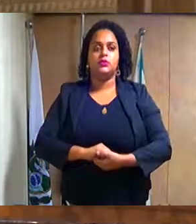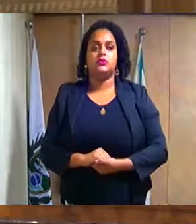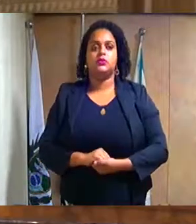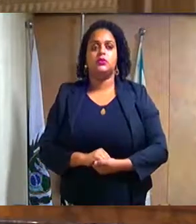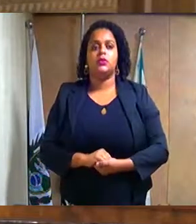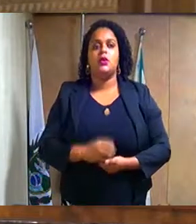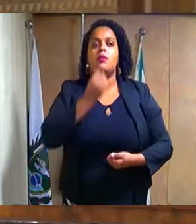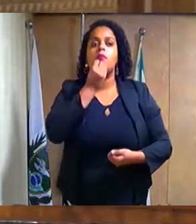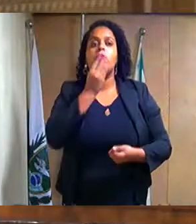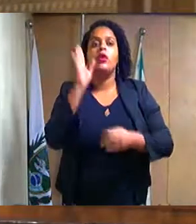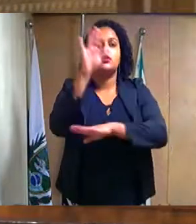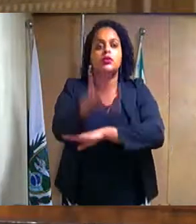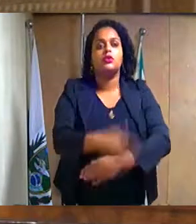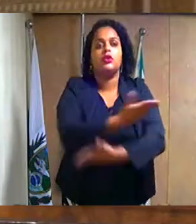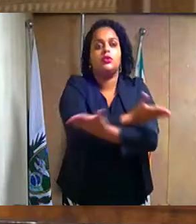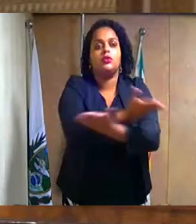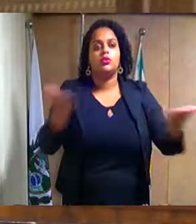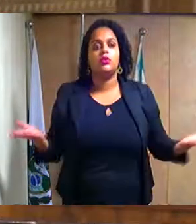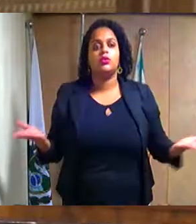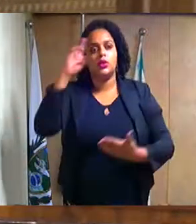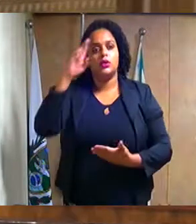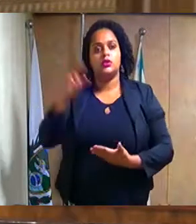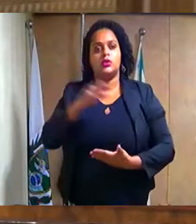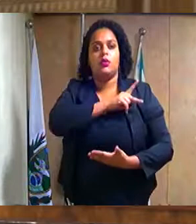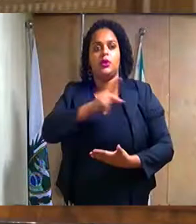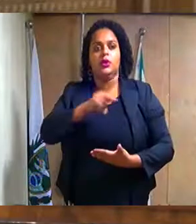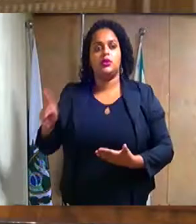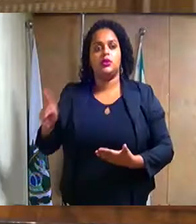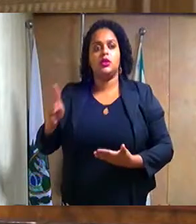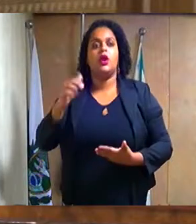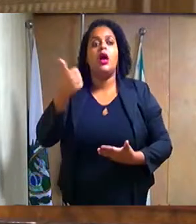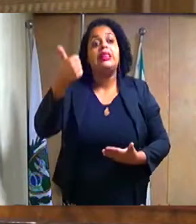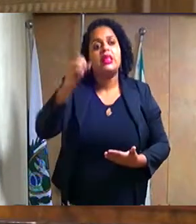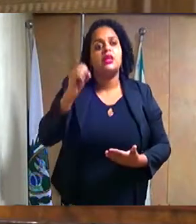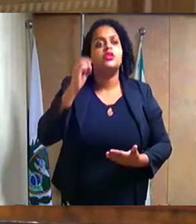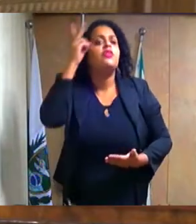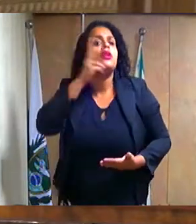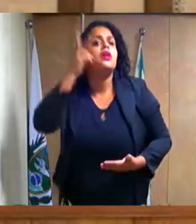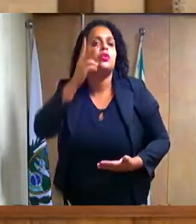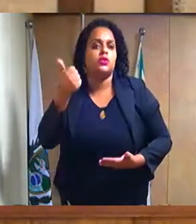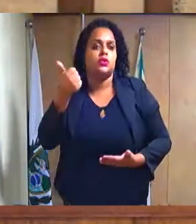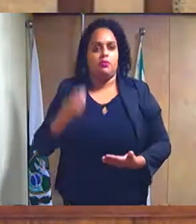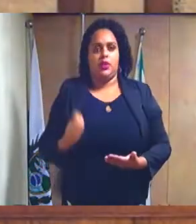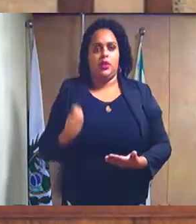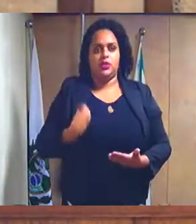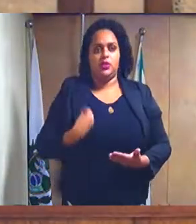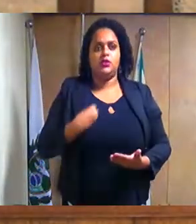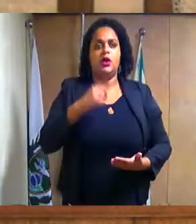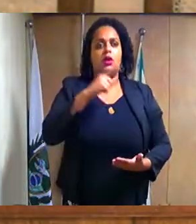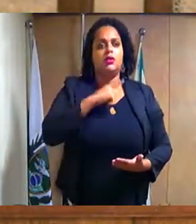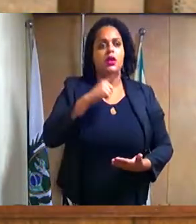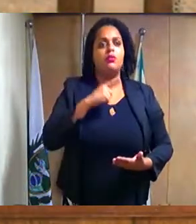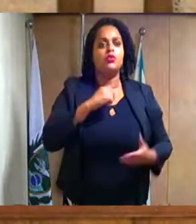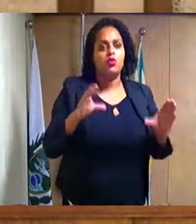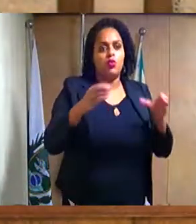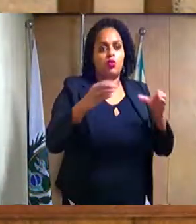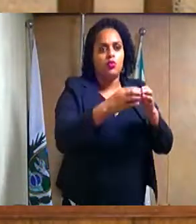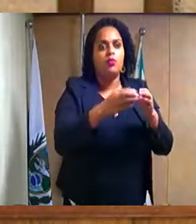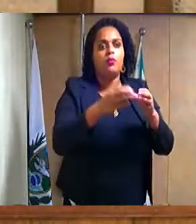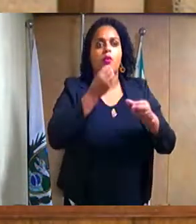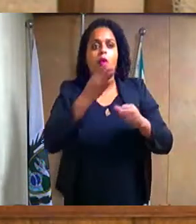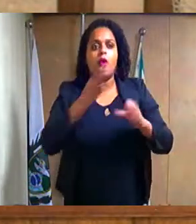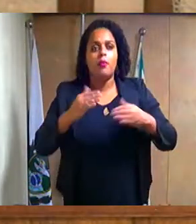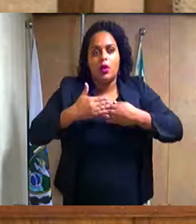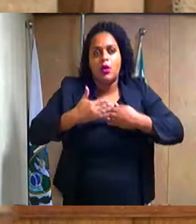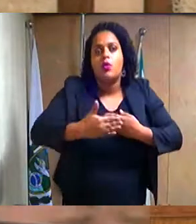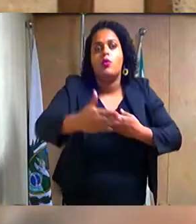Boa tarde a todos. Sr. Presidente, dez vereadores presentes. Havendo número legal, dou por